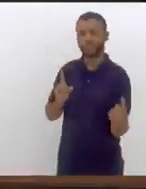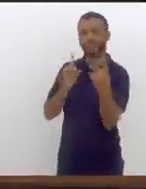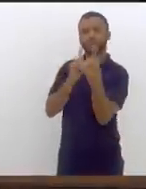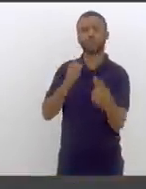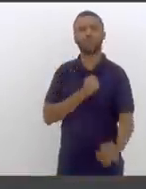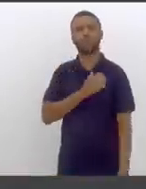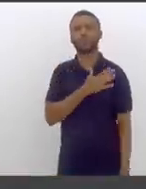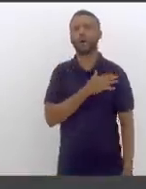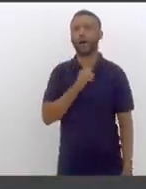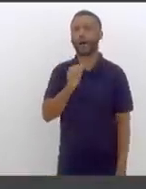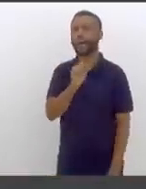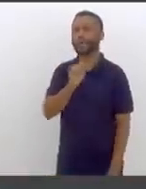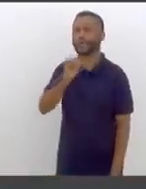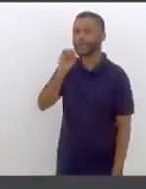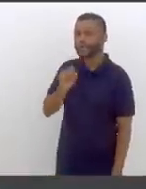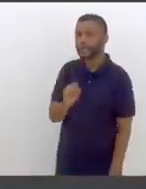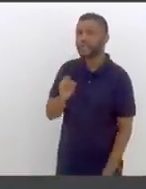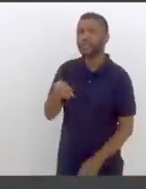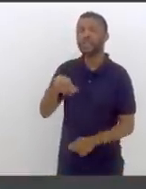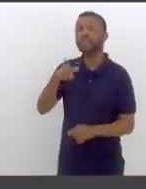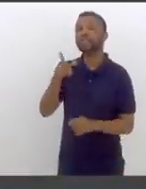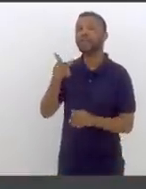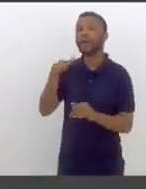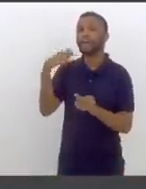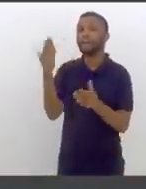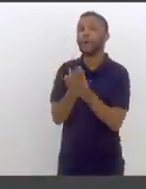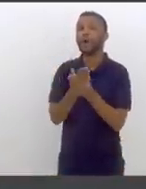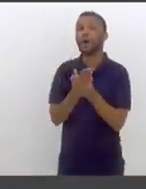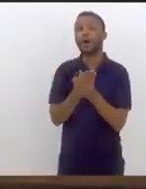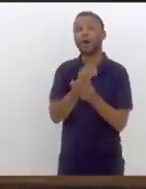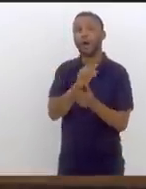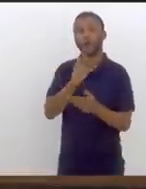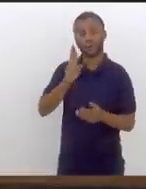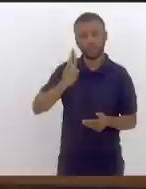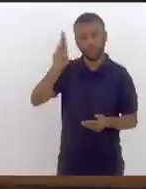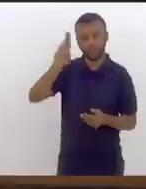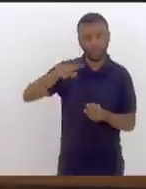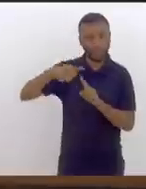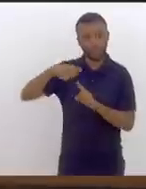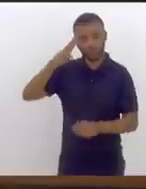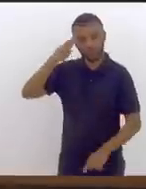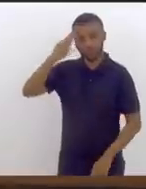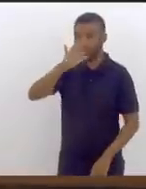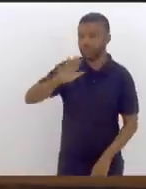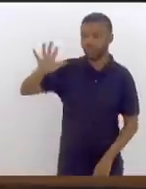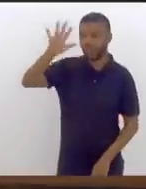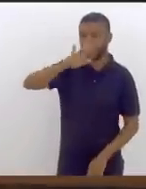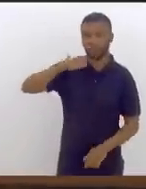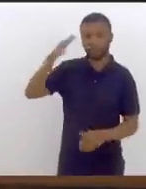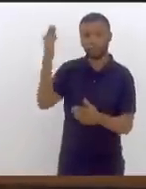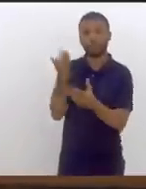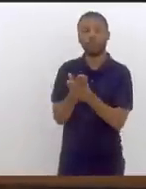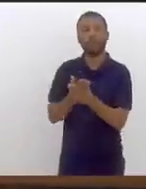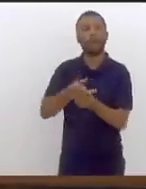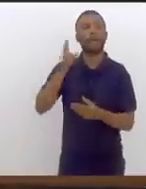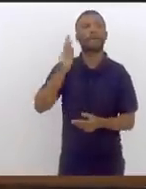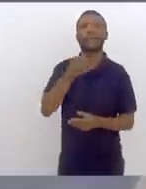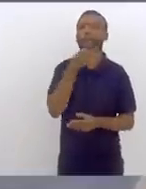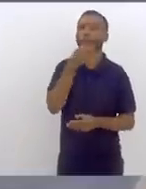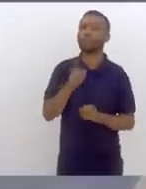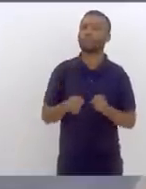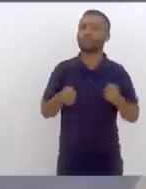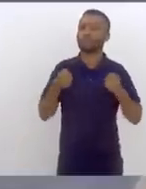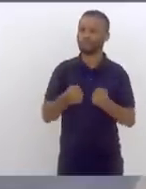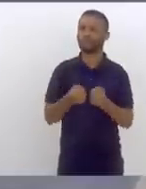Assis porque quem tinha que responder a cada exclusão seria o corretor e o comandante geral sempre bati nessa tecla